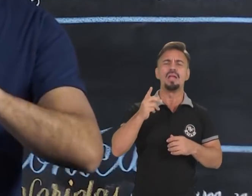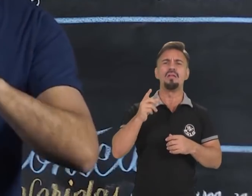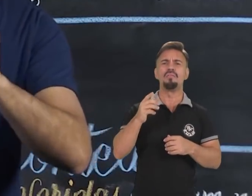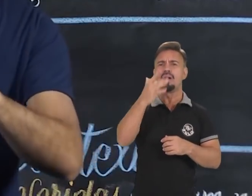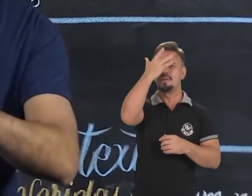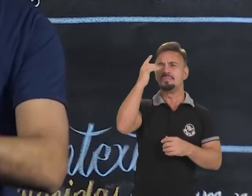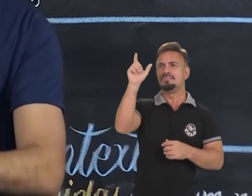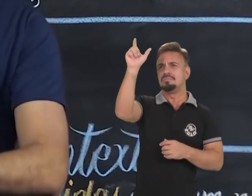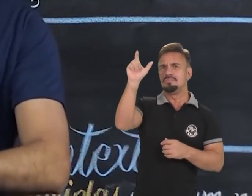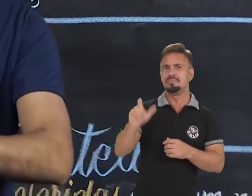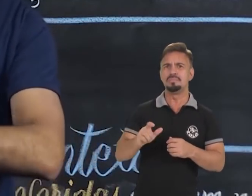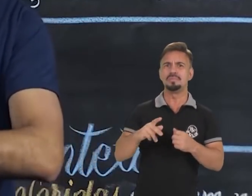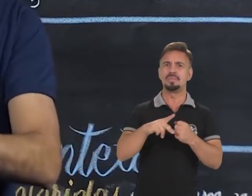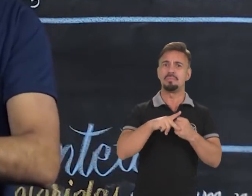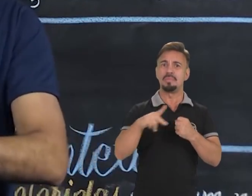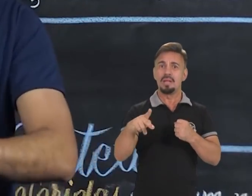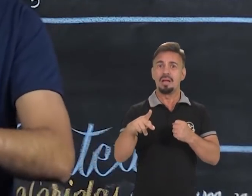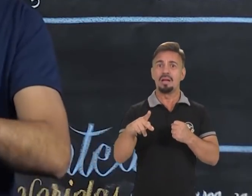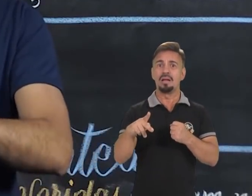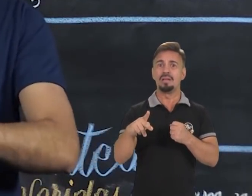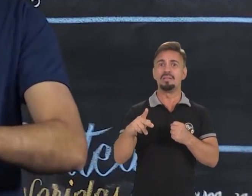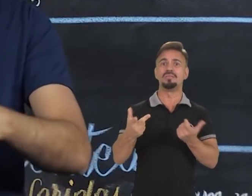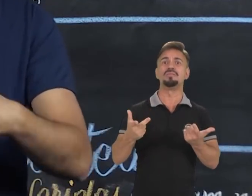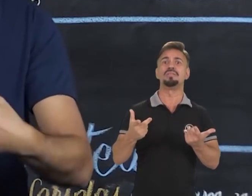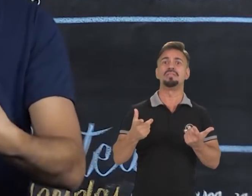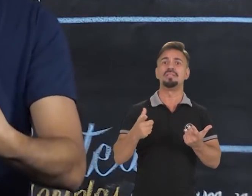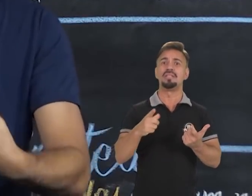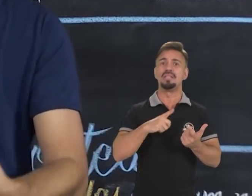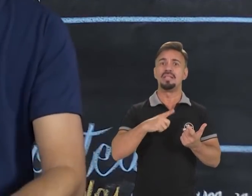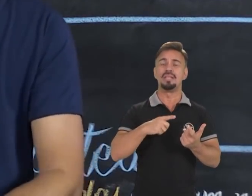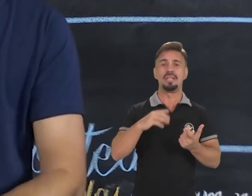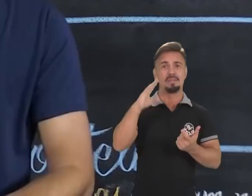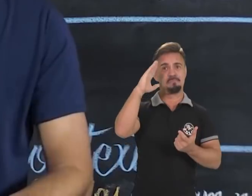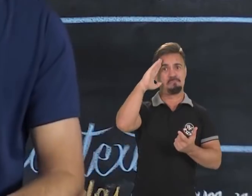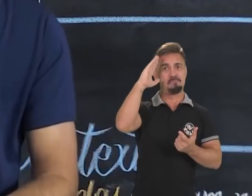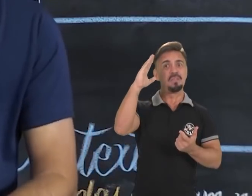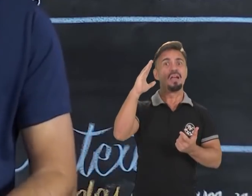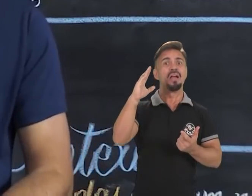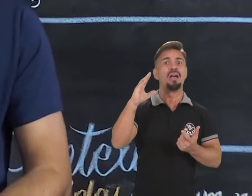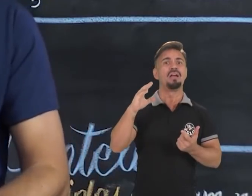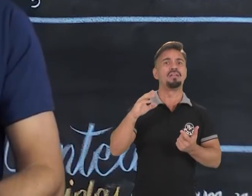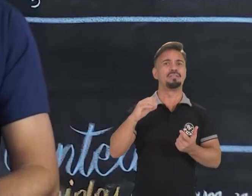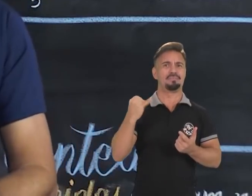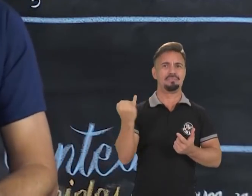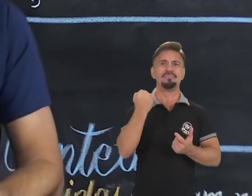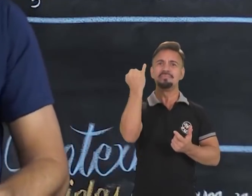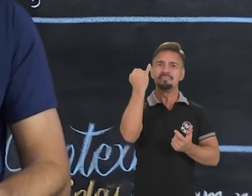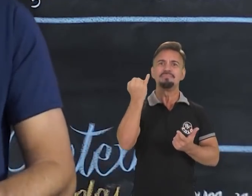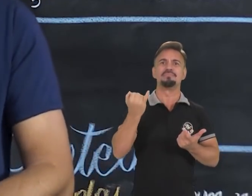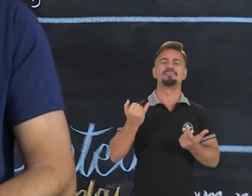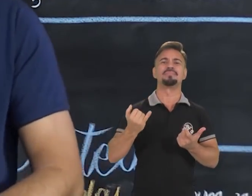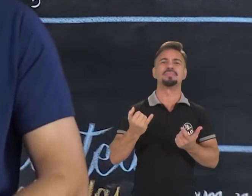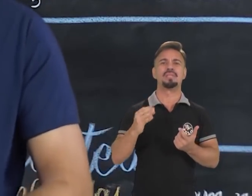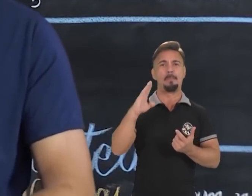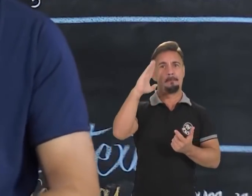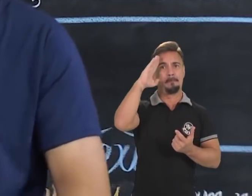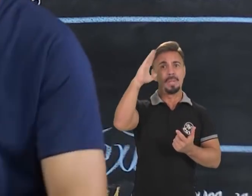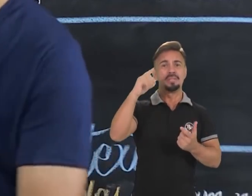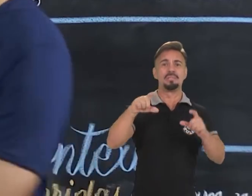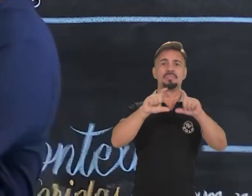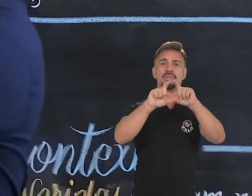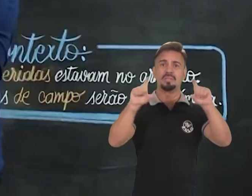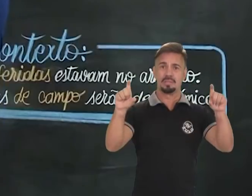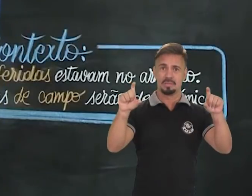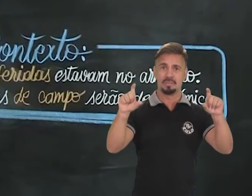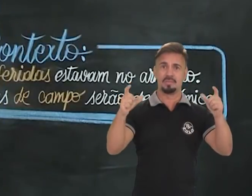em sujeito e predicado, a gente diz que sujeito e predicado são termos essenciais, ou seja, estão na essência, na substância principal da